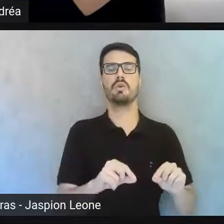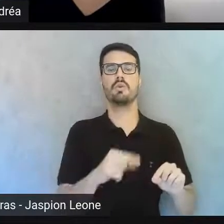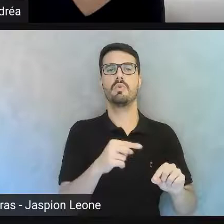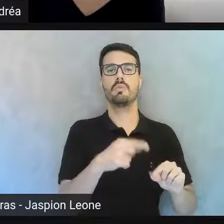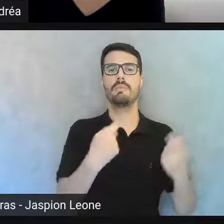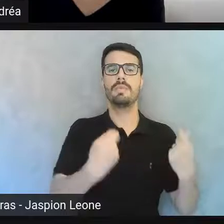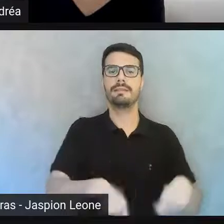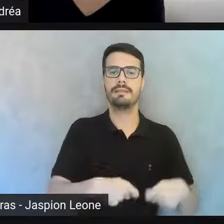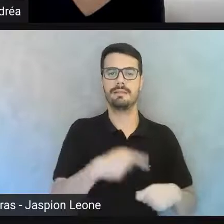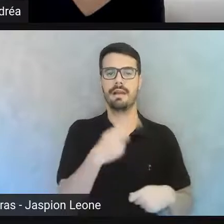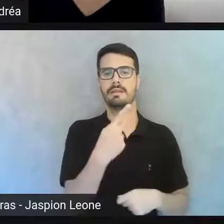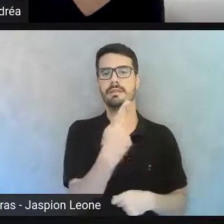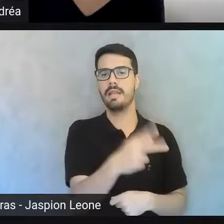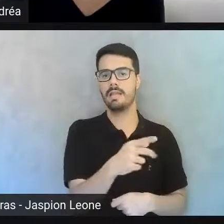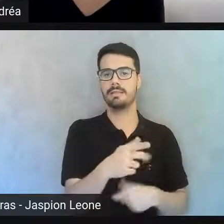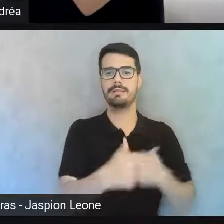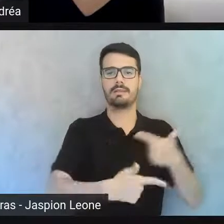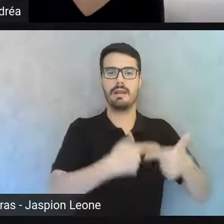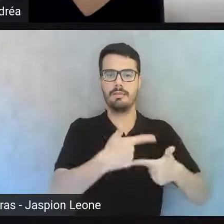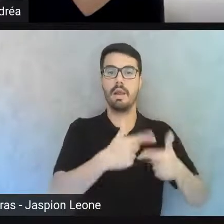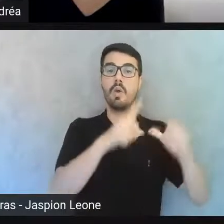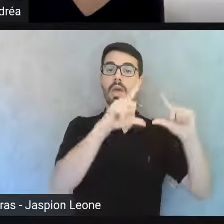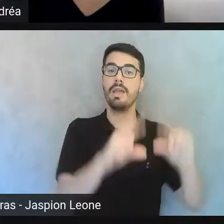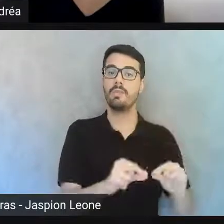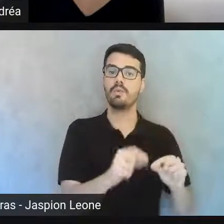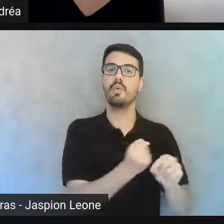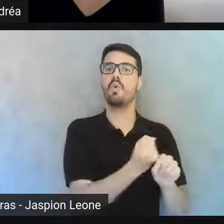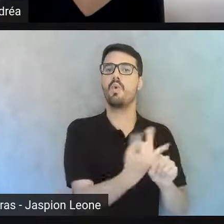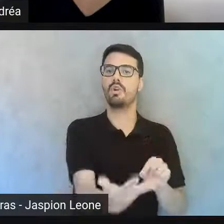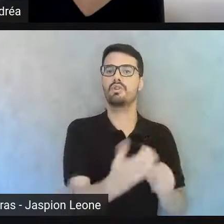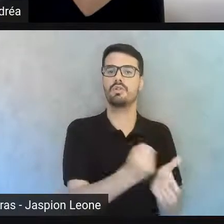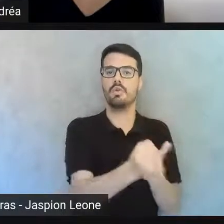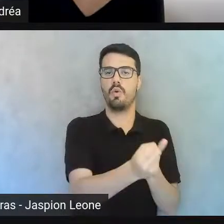ele faz a redução desse quantitativo